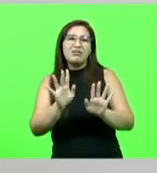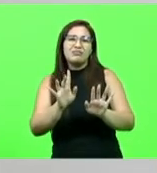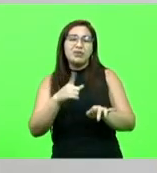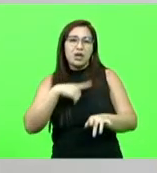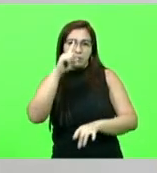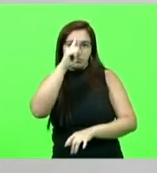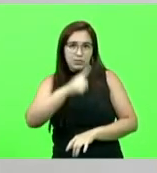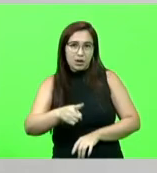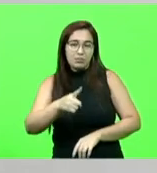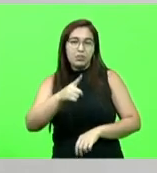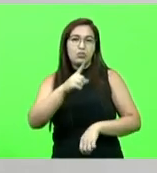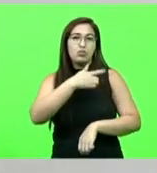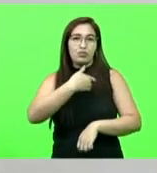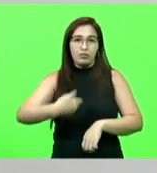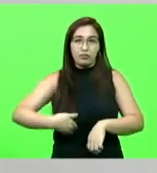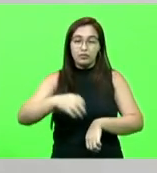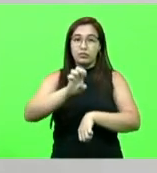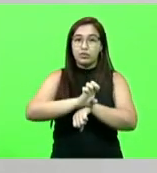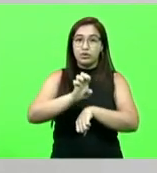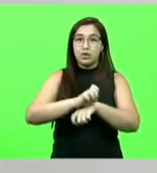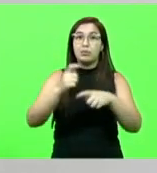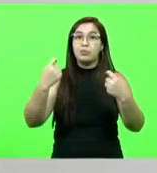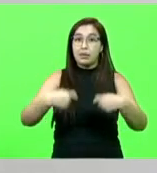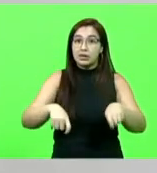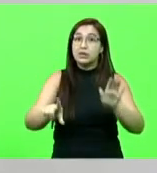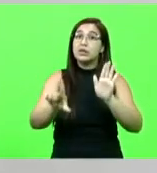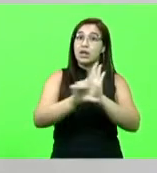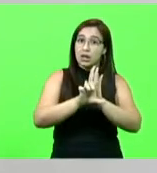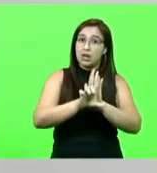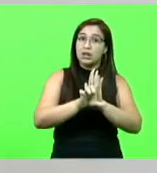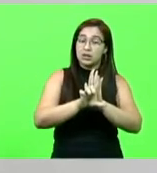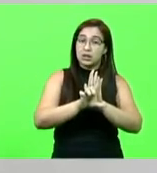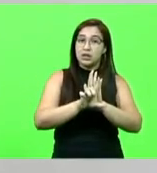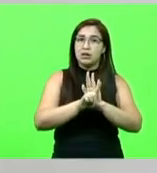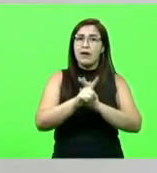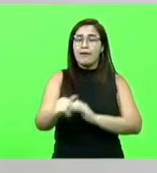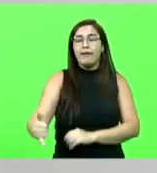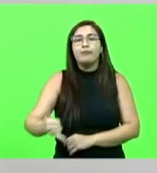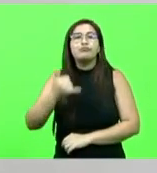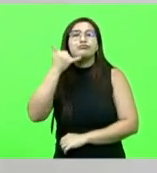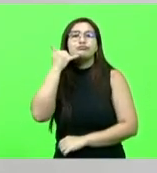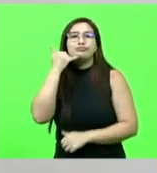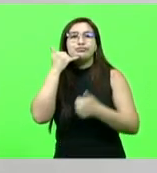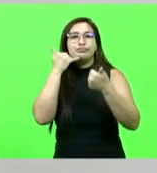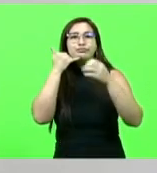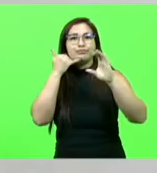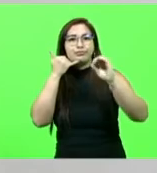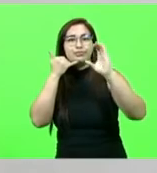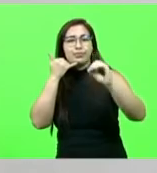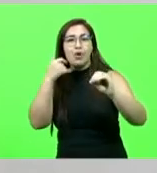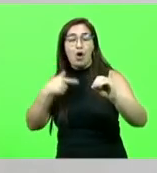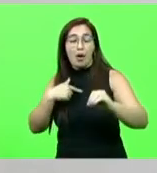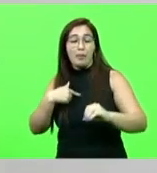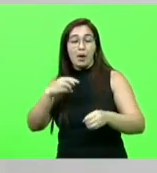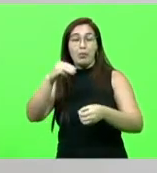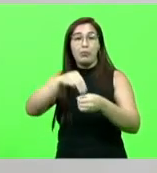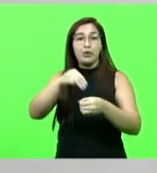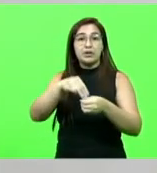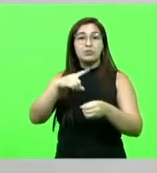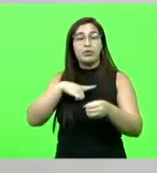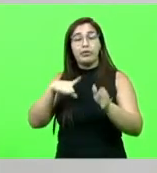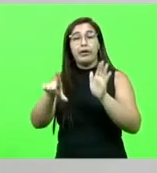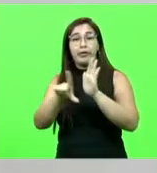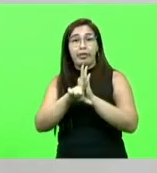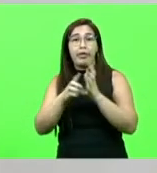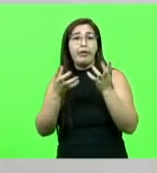aqui que diz que tem que ter a lei. Aí ela vai pegar o telefone, diz que sim, vai dizer: olha, aqui no meu município tem uma lei e eu